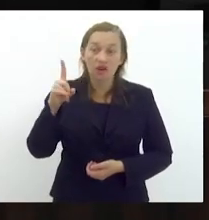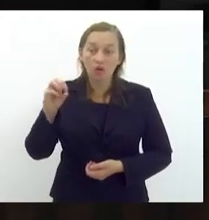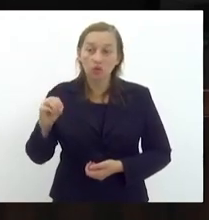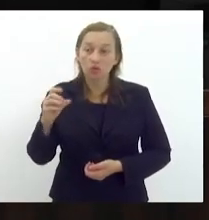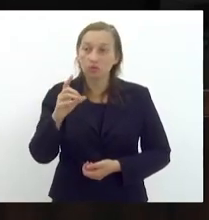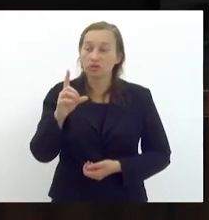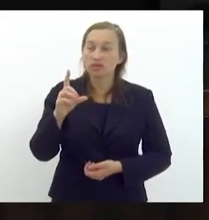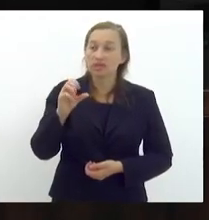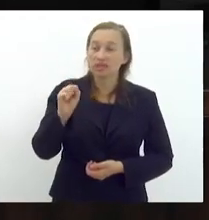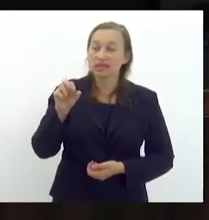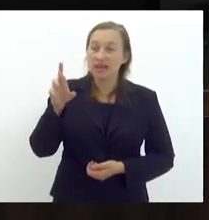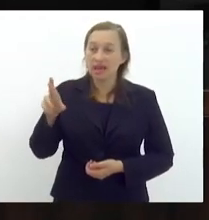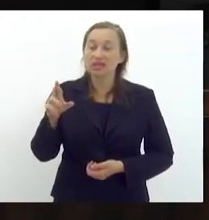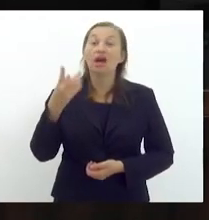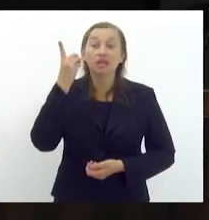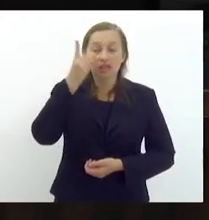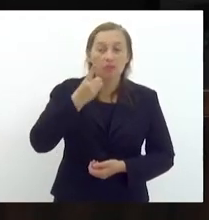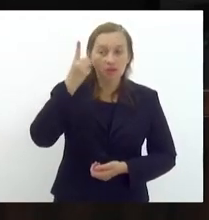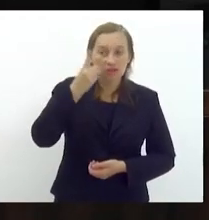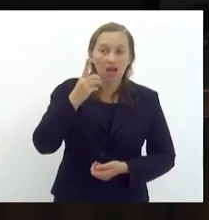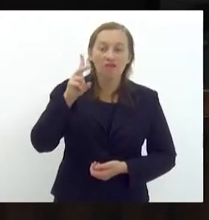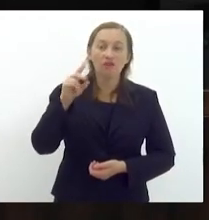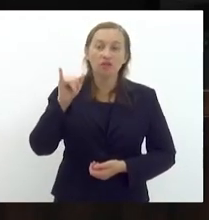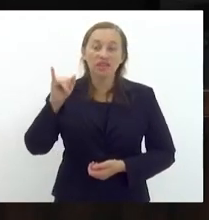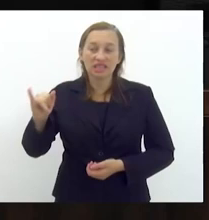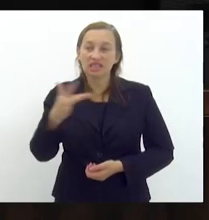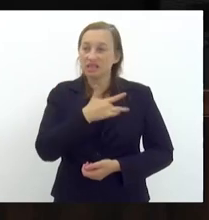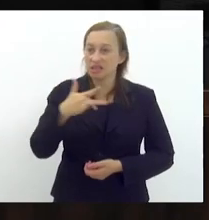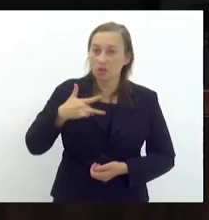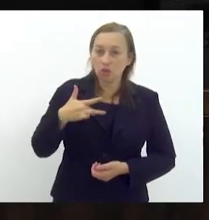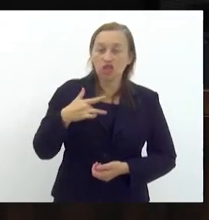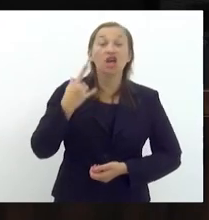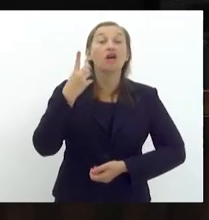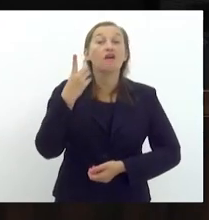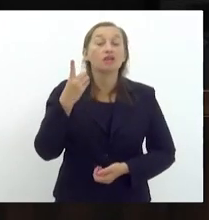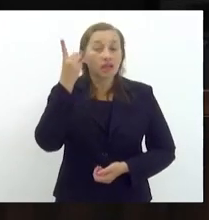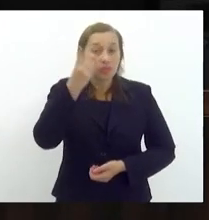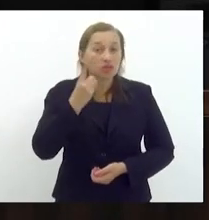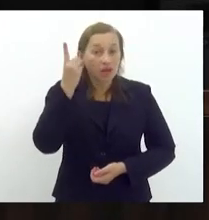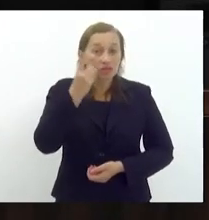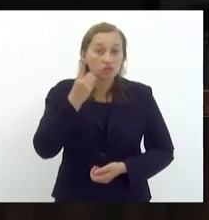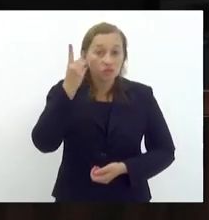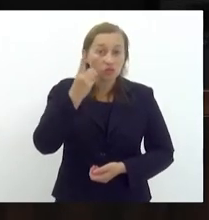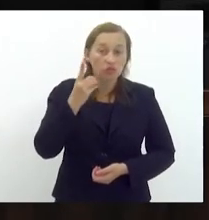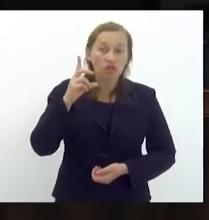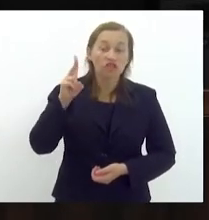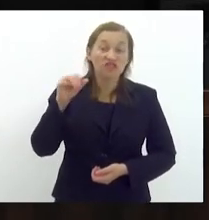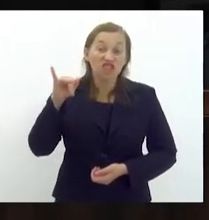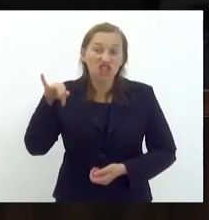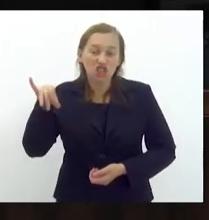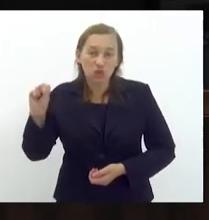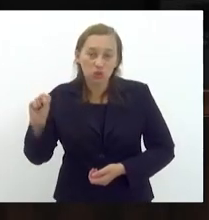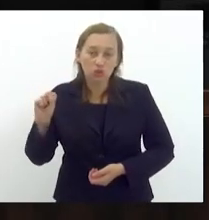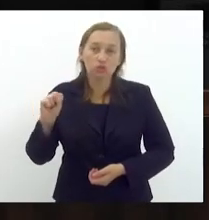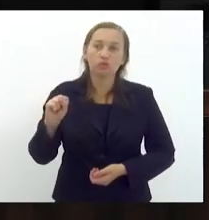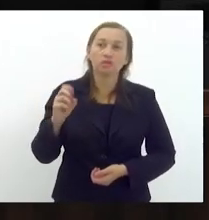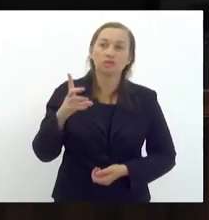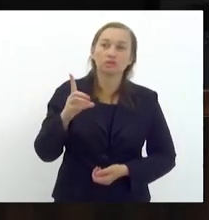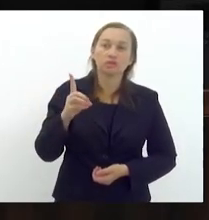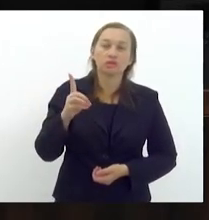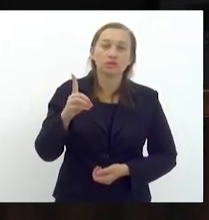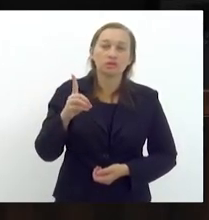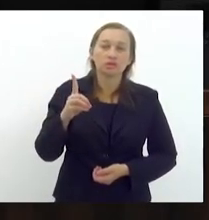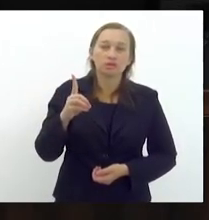Ceasa Deputado Valdeci da Saúde Deputado Vinícius cozzolino